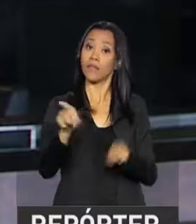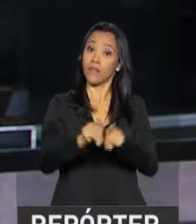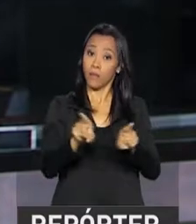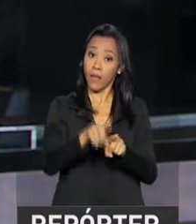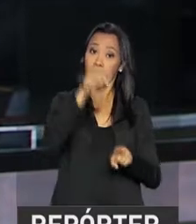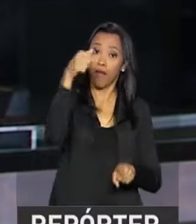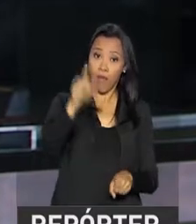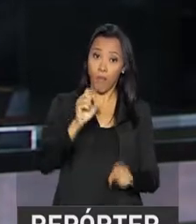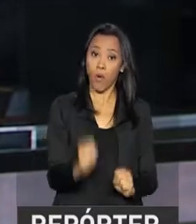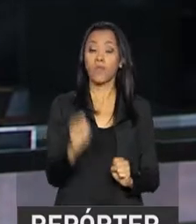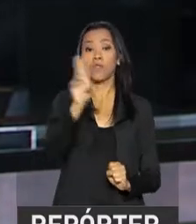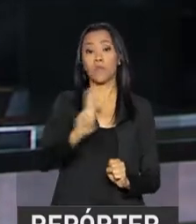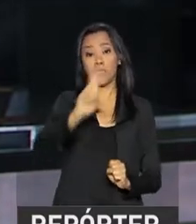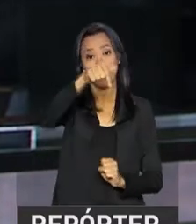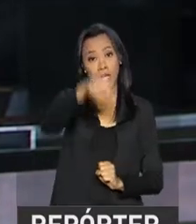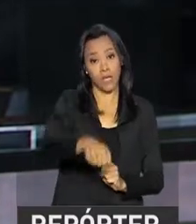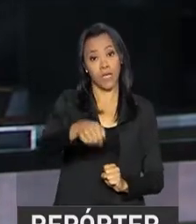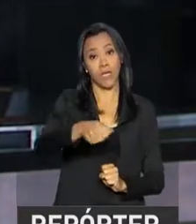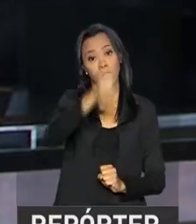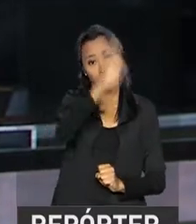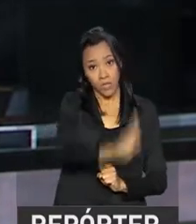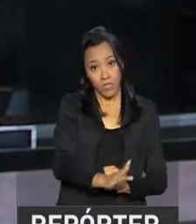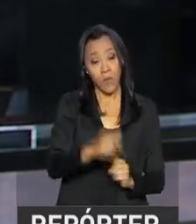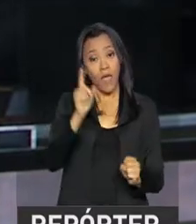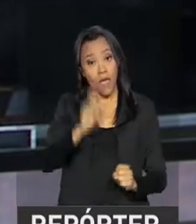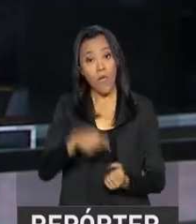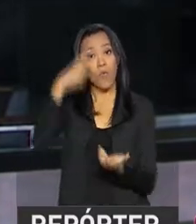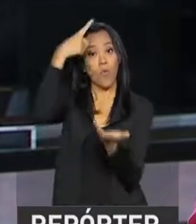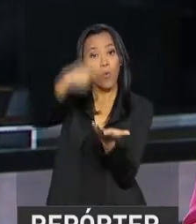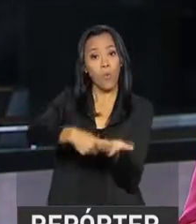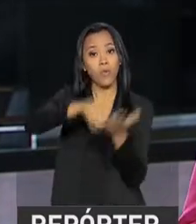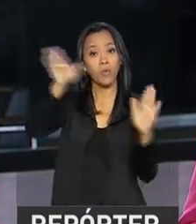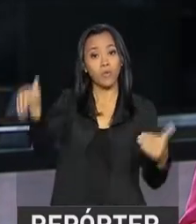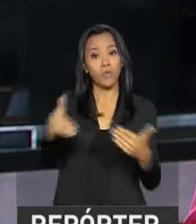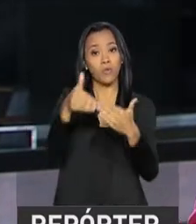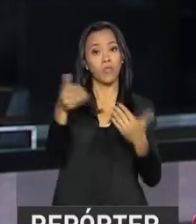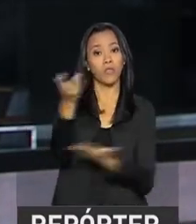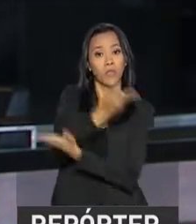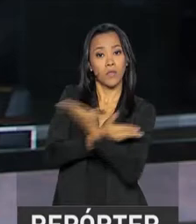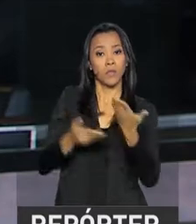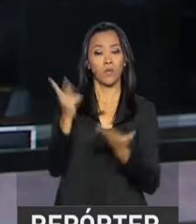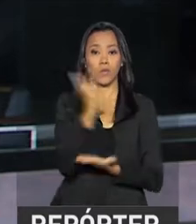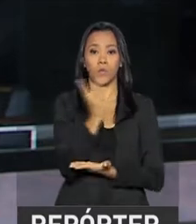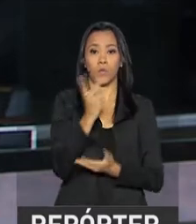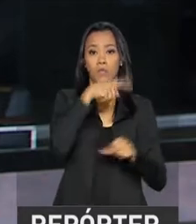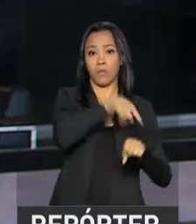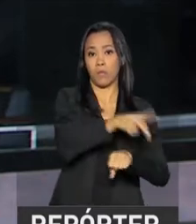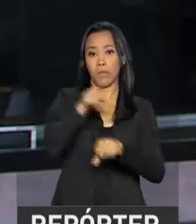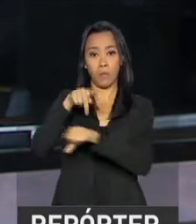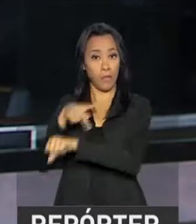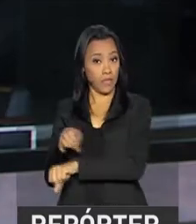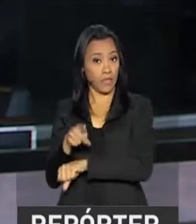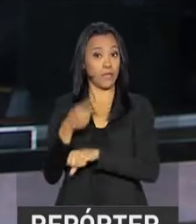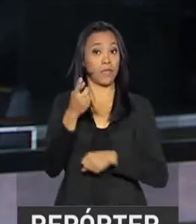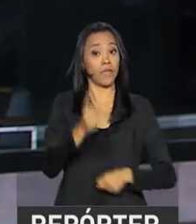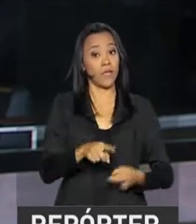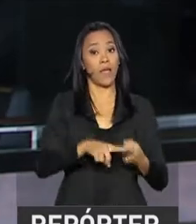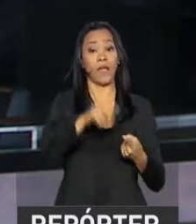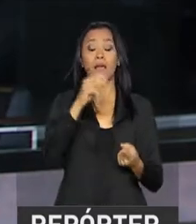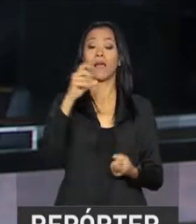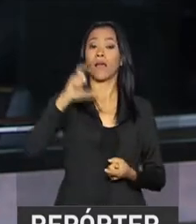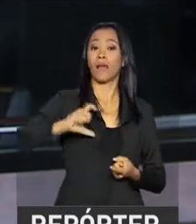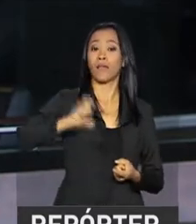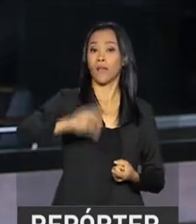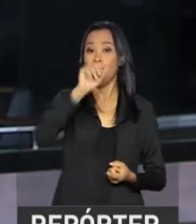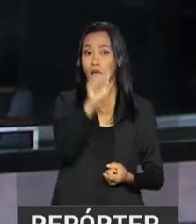faz parte de um acordo entre os dois países o decreto vale para as carteiras de habilitação nas categorias a e